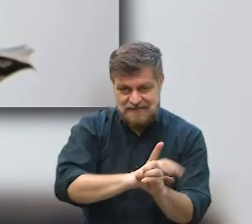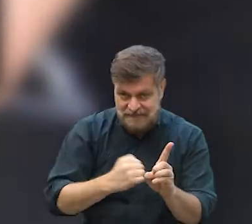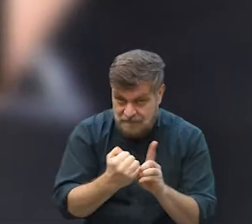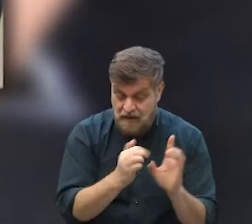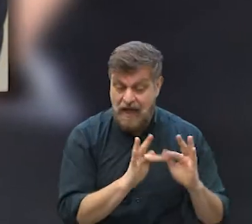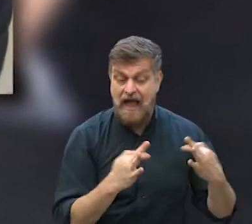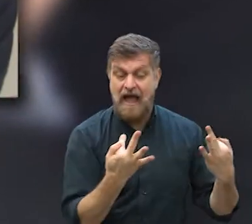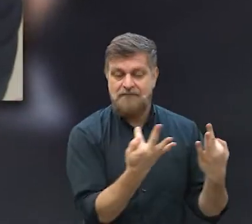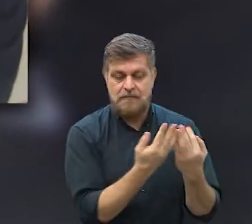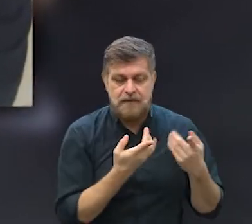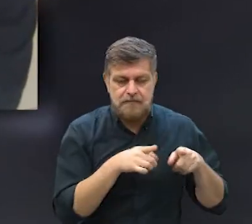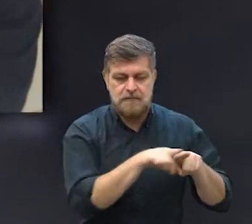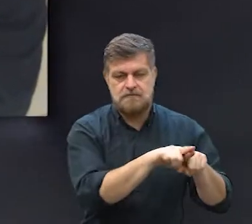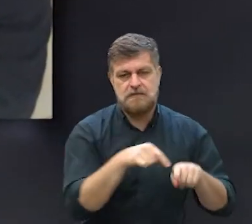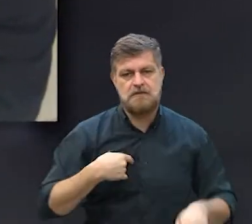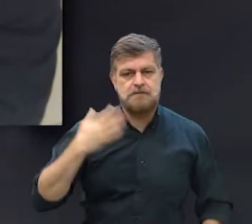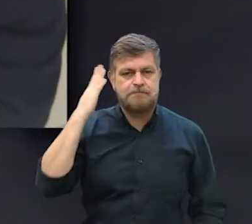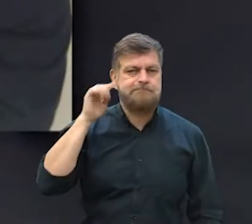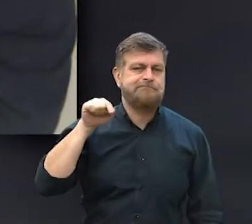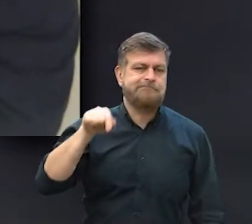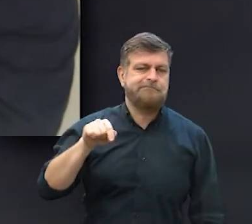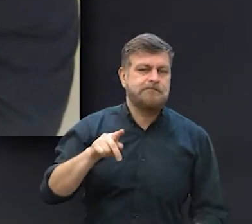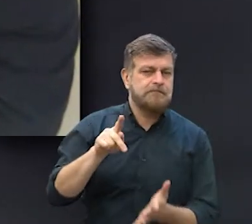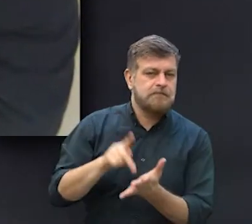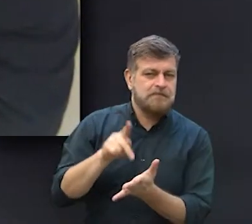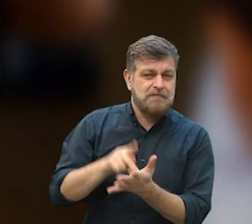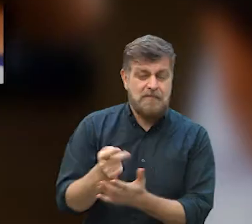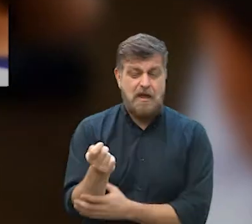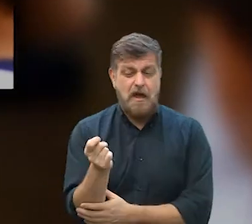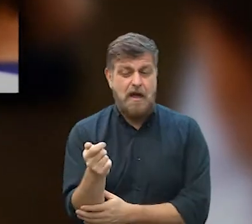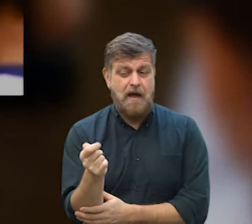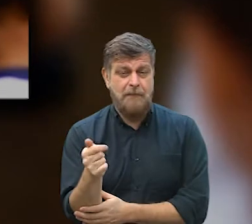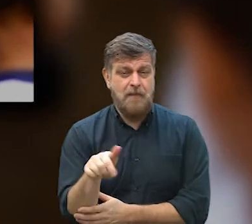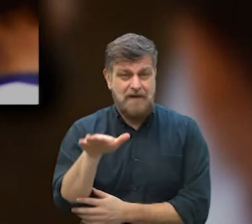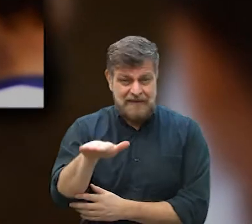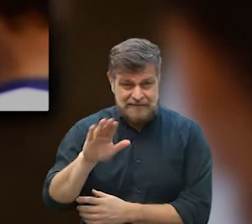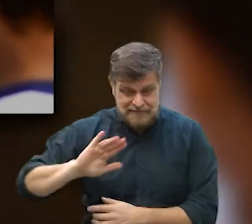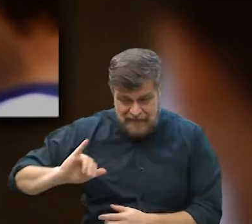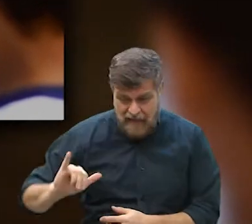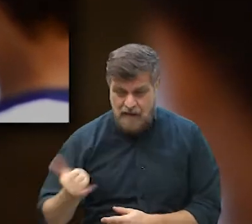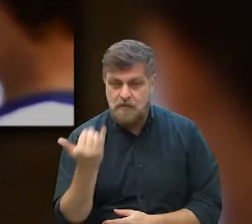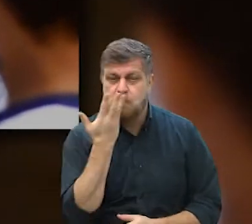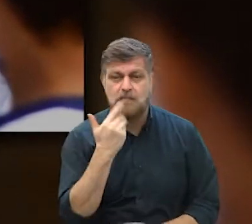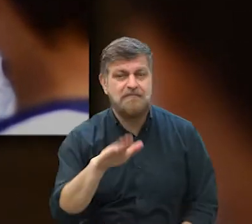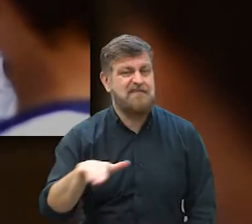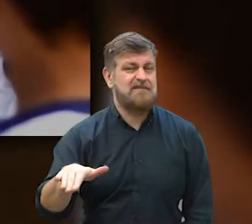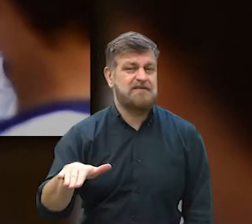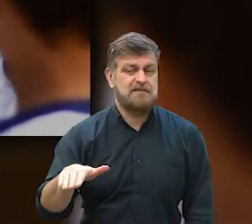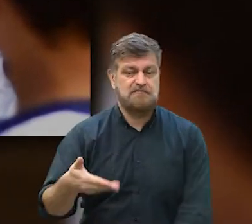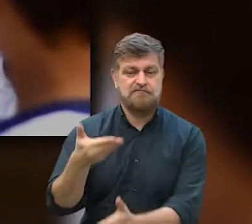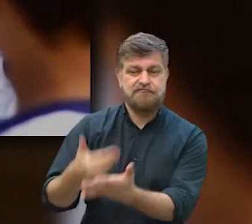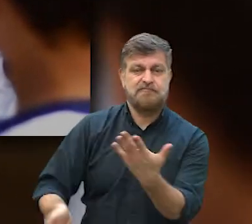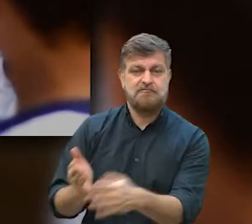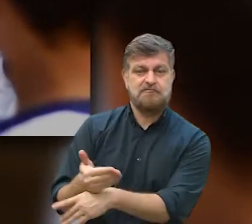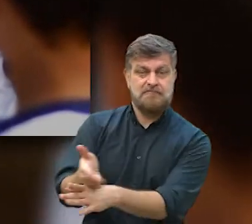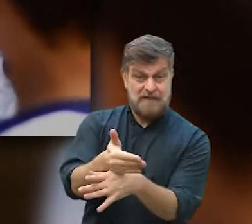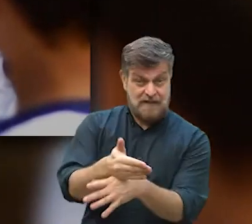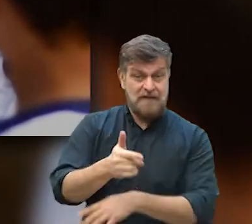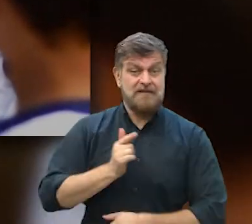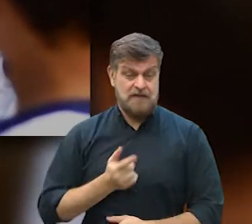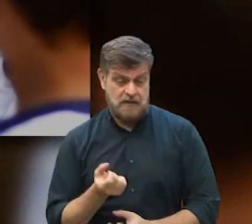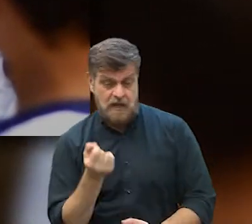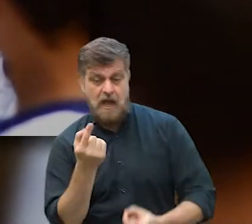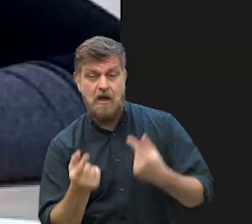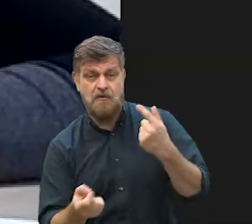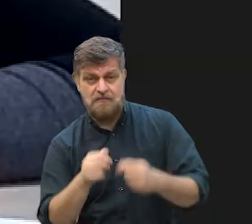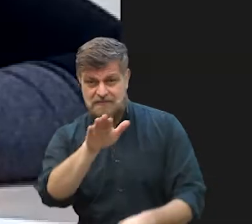família, a gente tem certeza que, assim, pouco teria aproveitado da infância, né? Porque a gente tem, sim, algumas crianças que, se